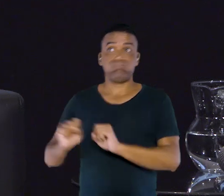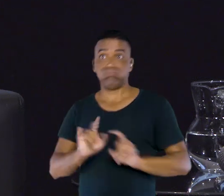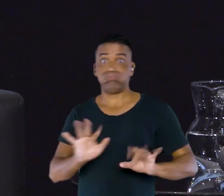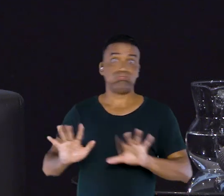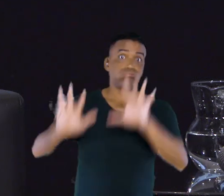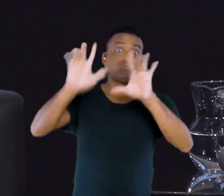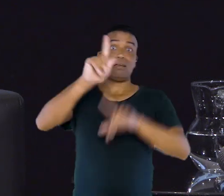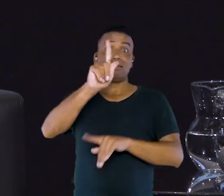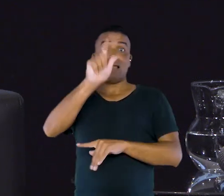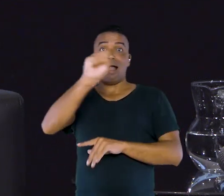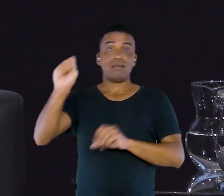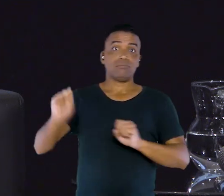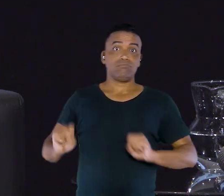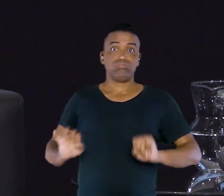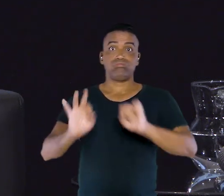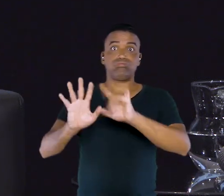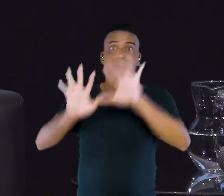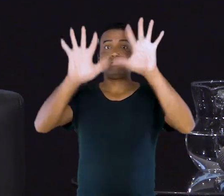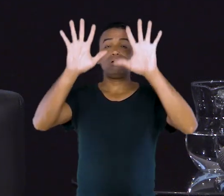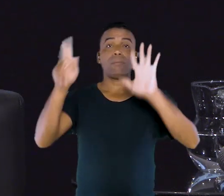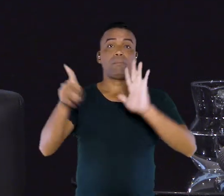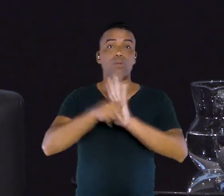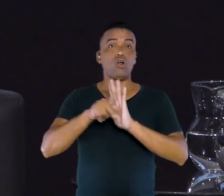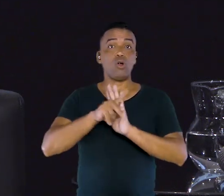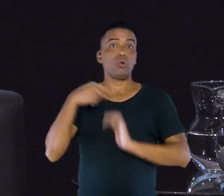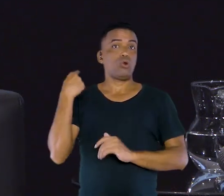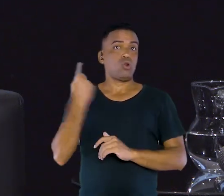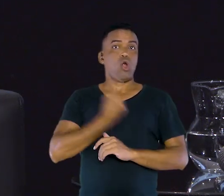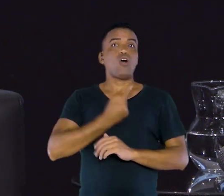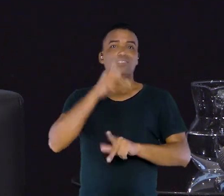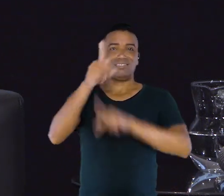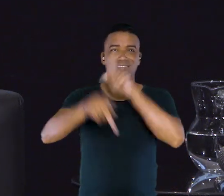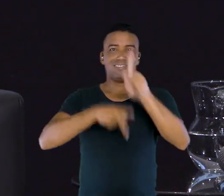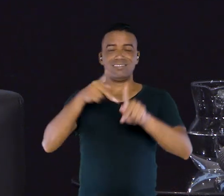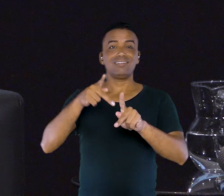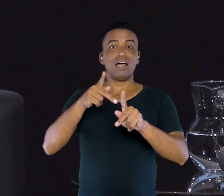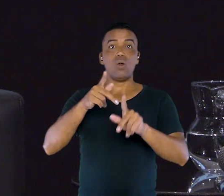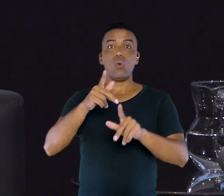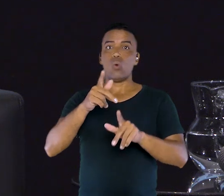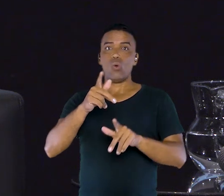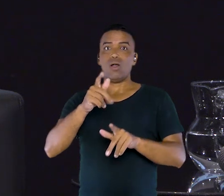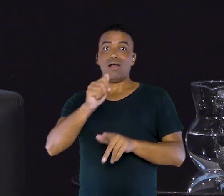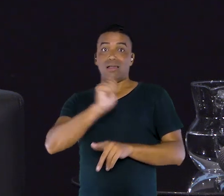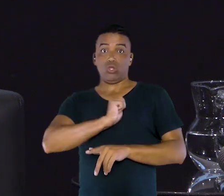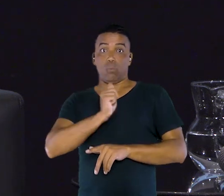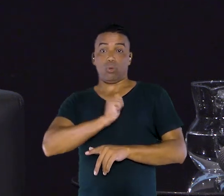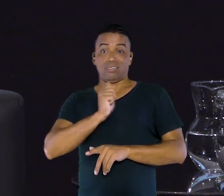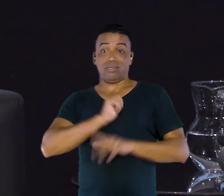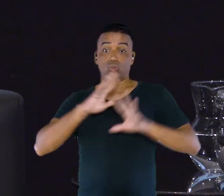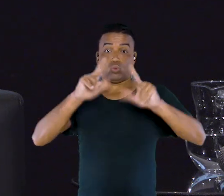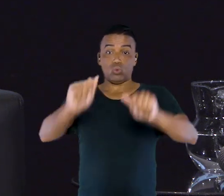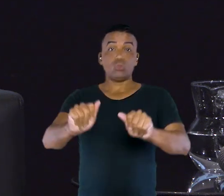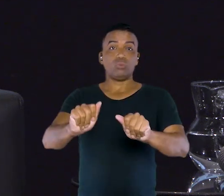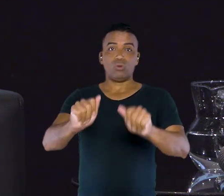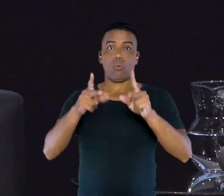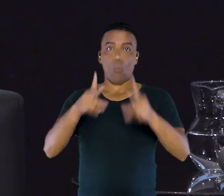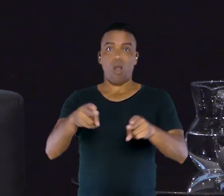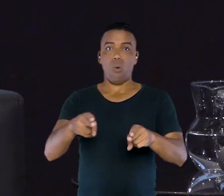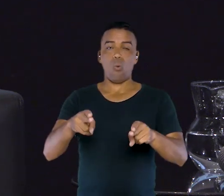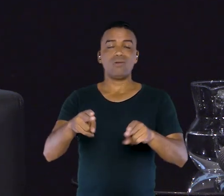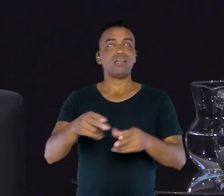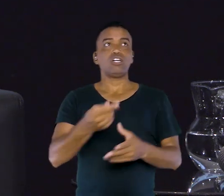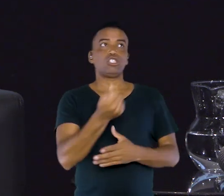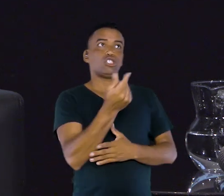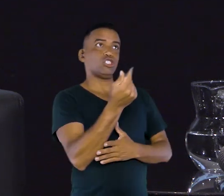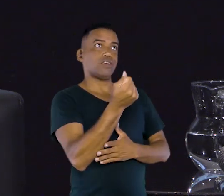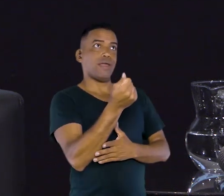estufa que a nossa espécie, ou uma parte da nossa espécie, porque é sacanagem falar de antropoceno e botar todo mundo na mesma categoria, né? Quem